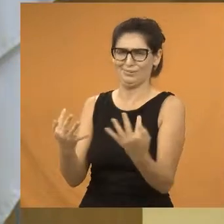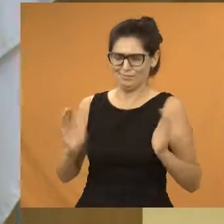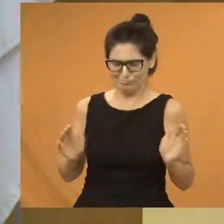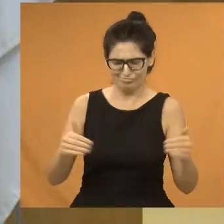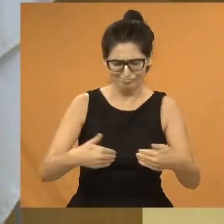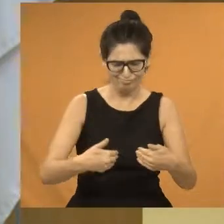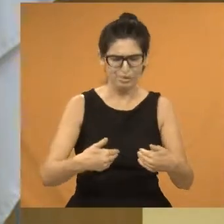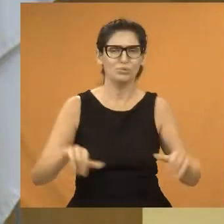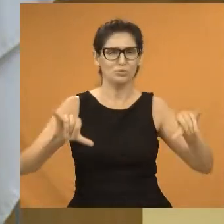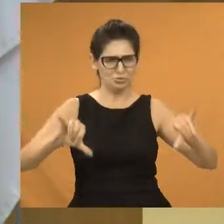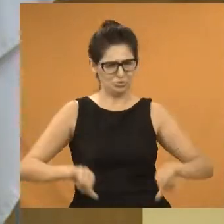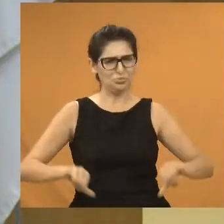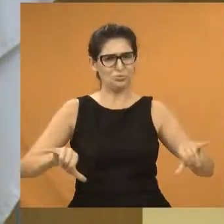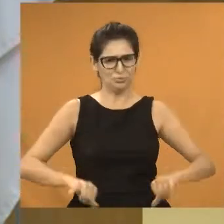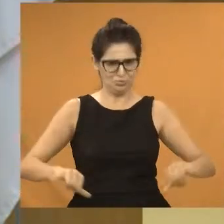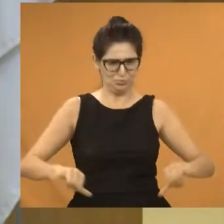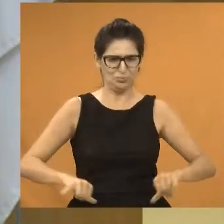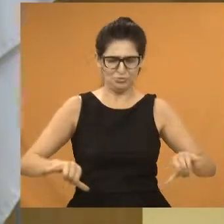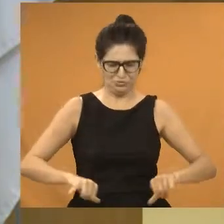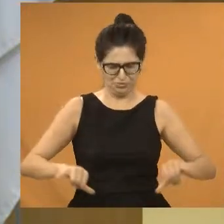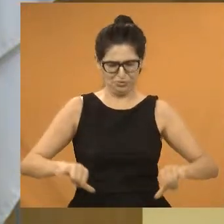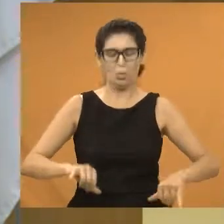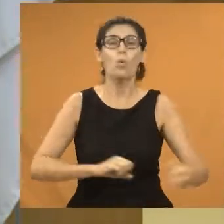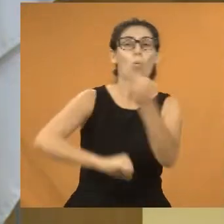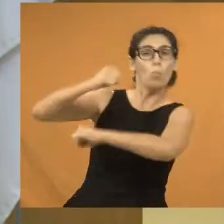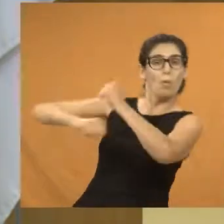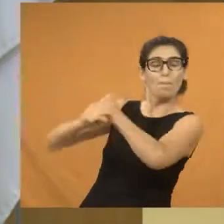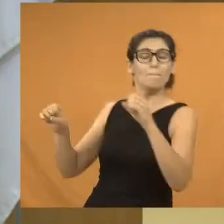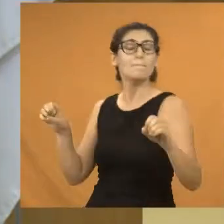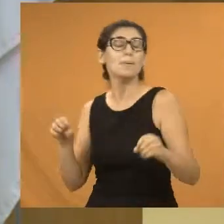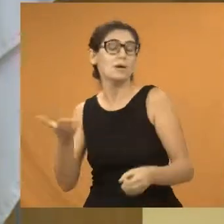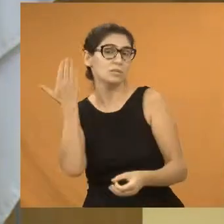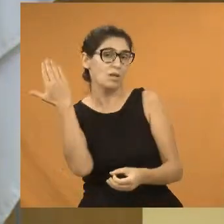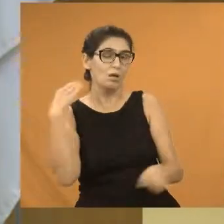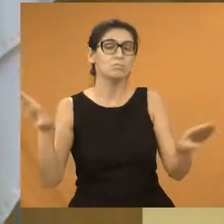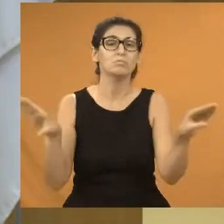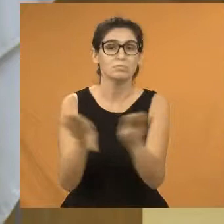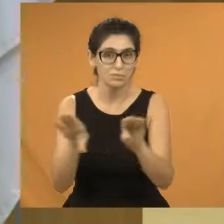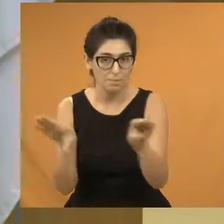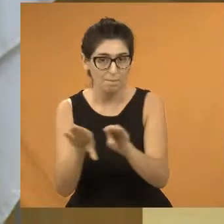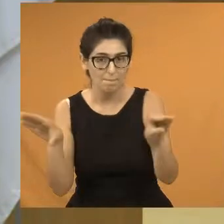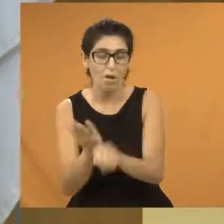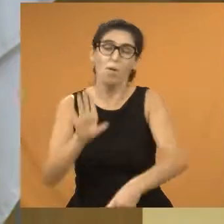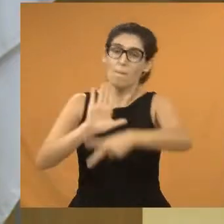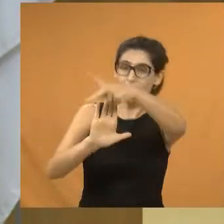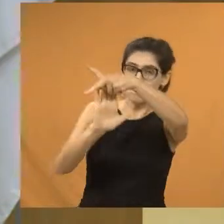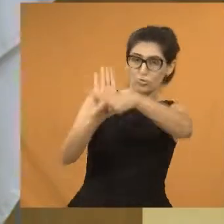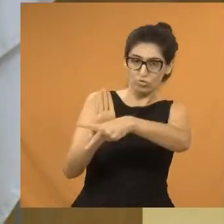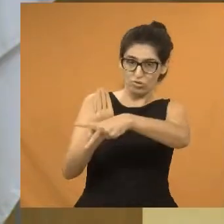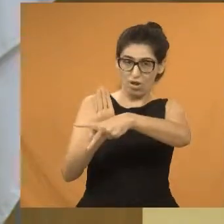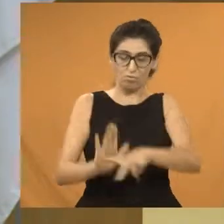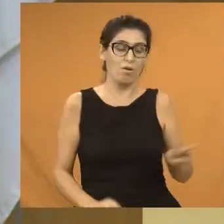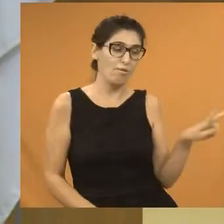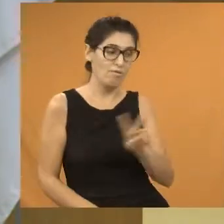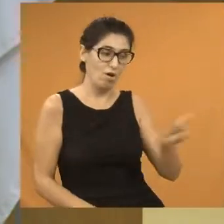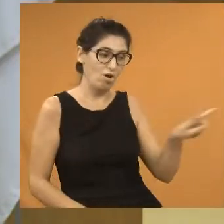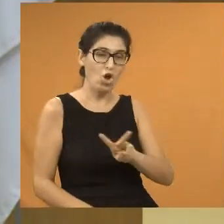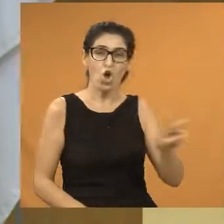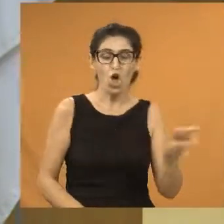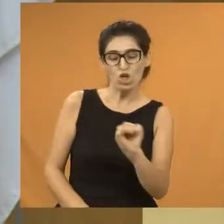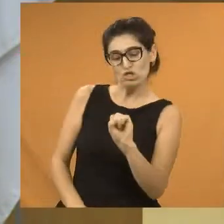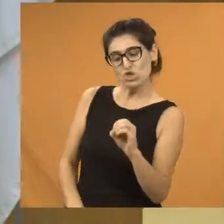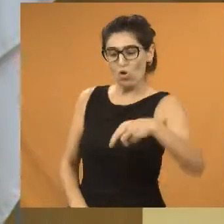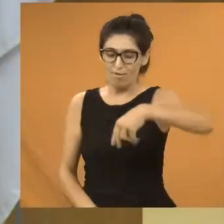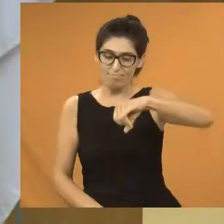nossa sociedade. O ano passado também já fiz, a gente abraçando essa causa, tinha feito um projeto com a vereadora Sônia Patas da